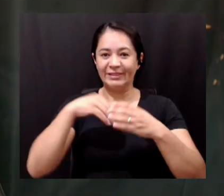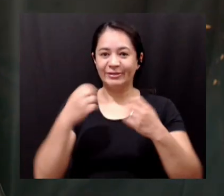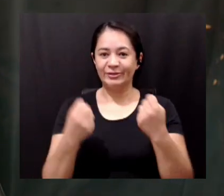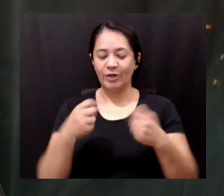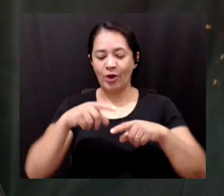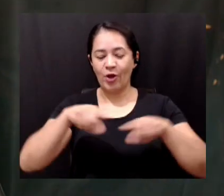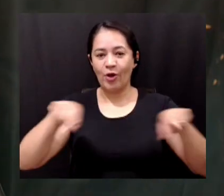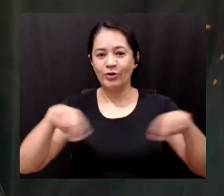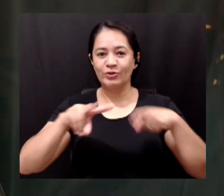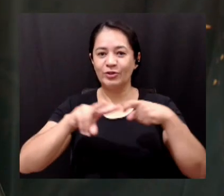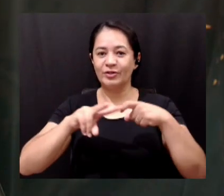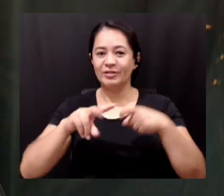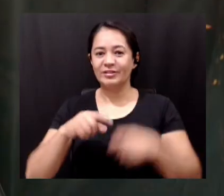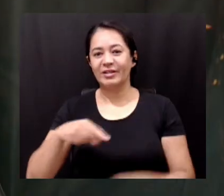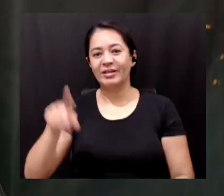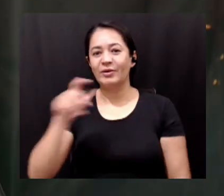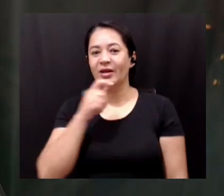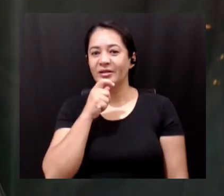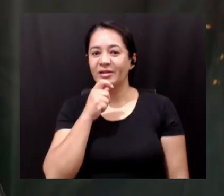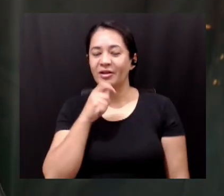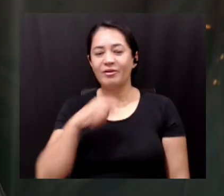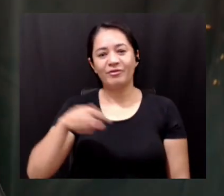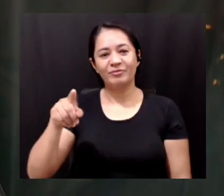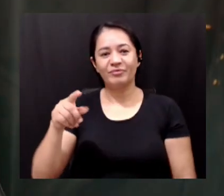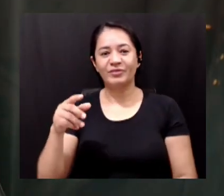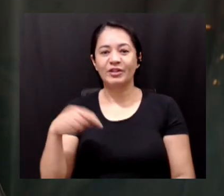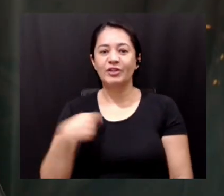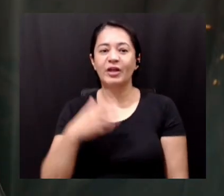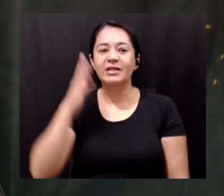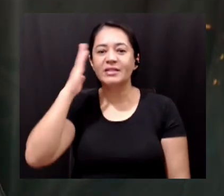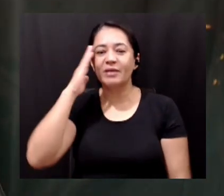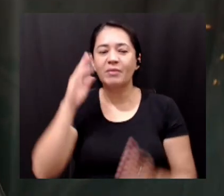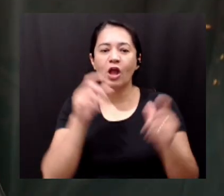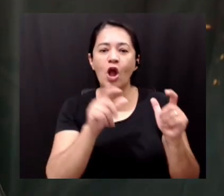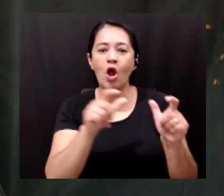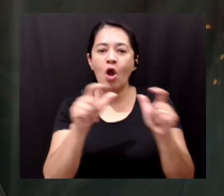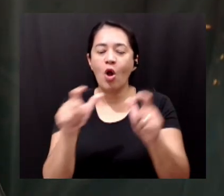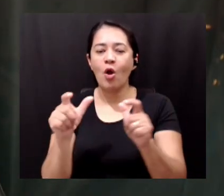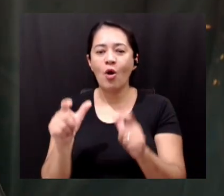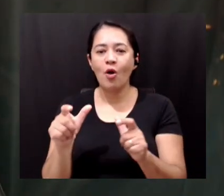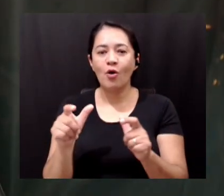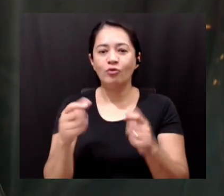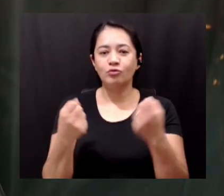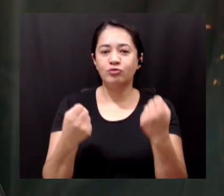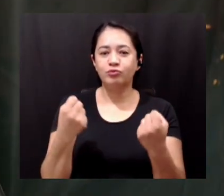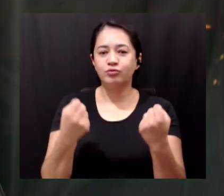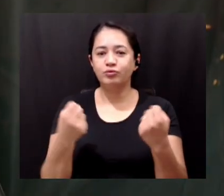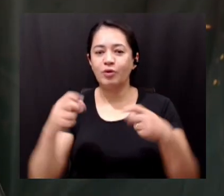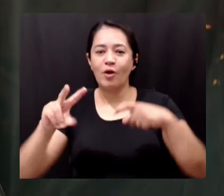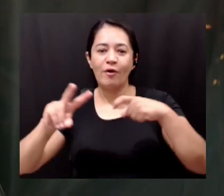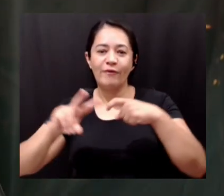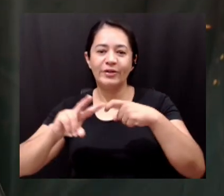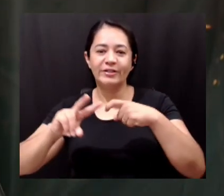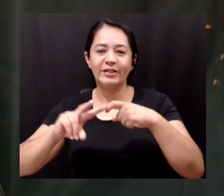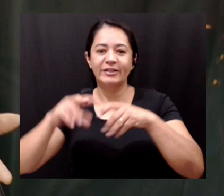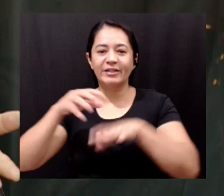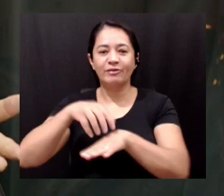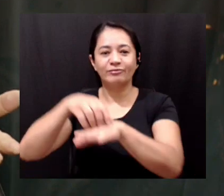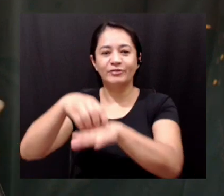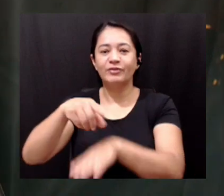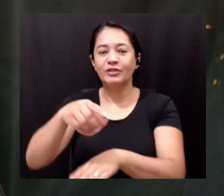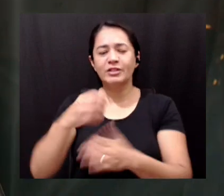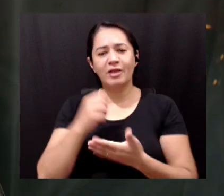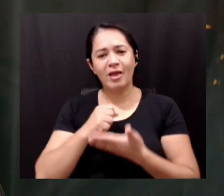com o pessoal. E agora a gente vai saber onde está localizado o consultório veterinário móvel para que você leve o seu petzinho para fazer